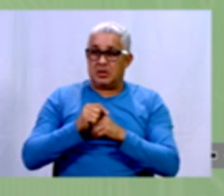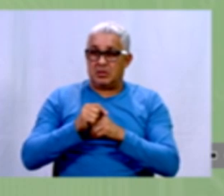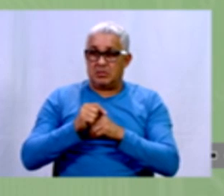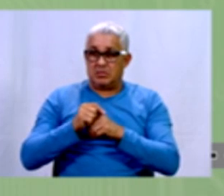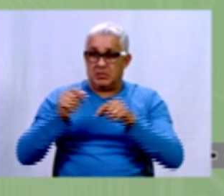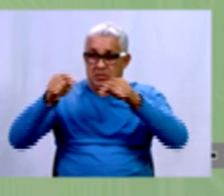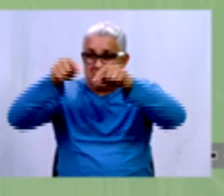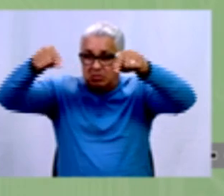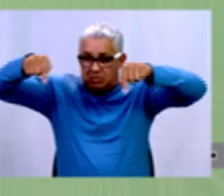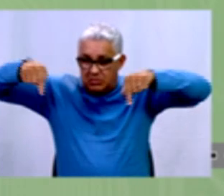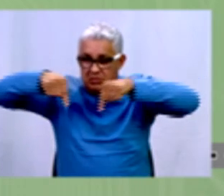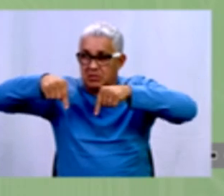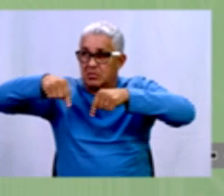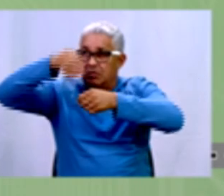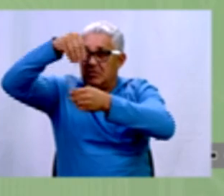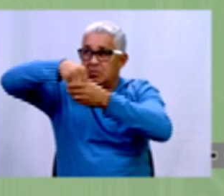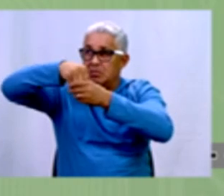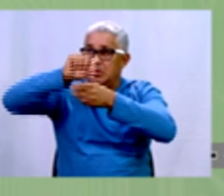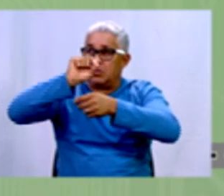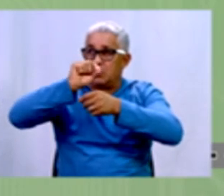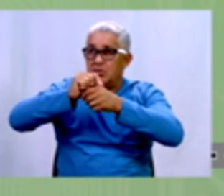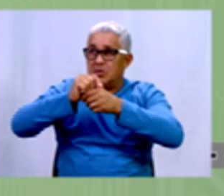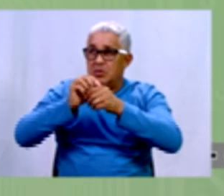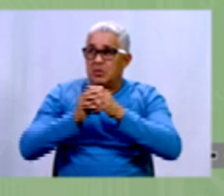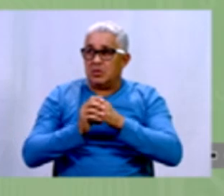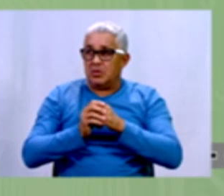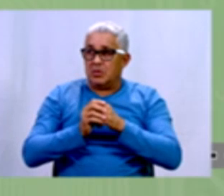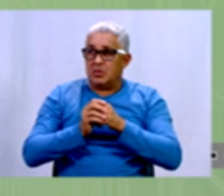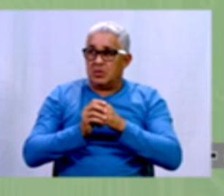e aqui essa caixa